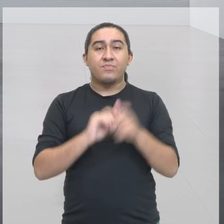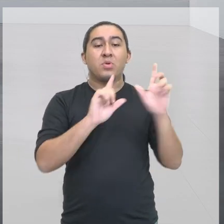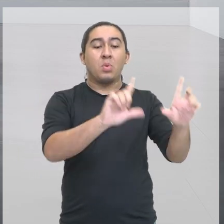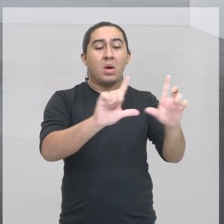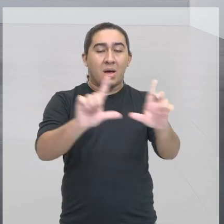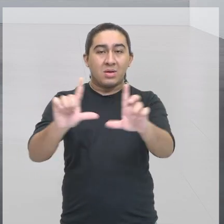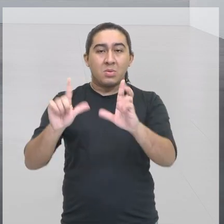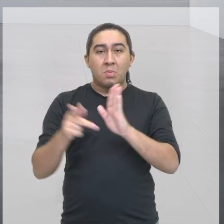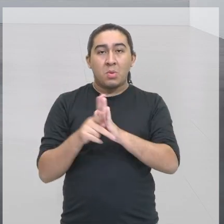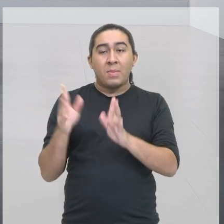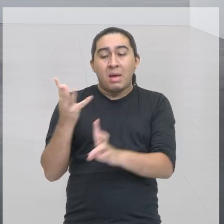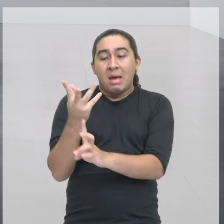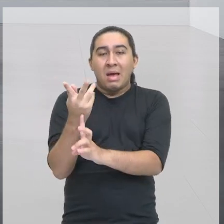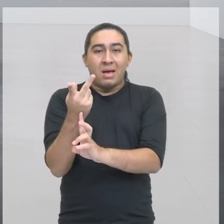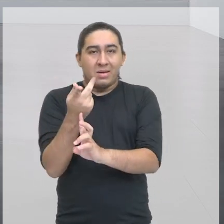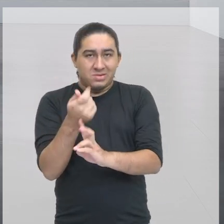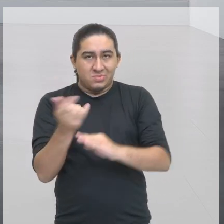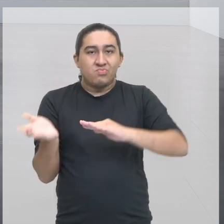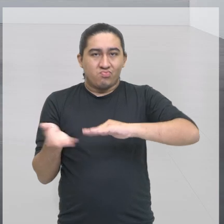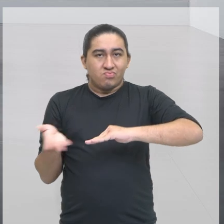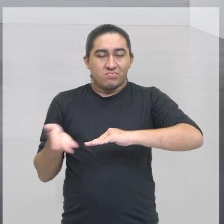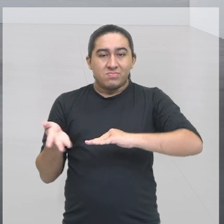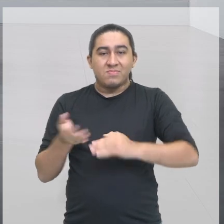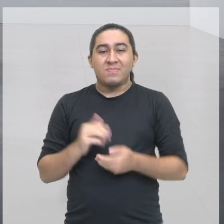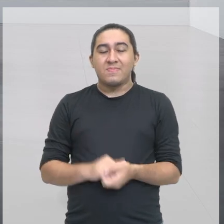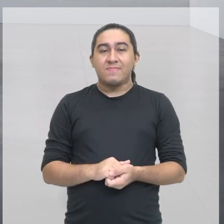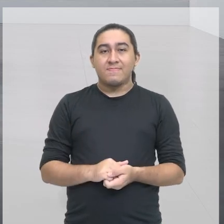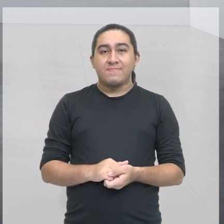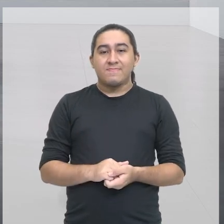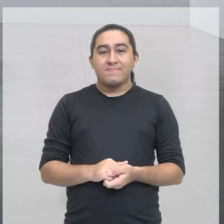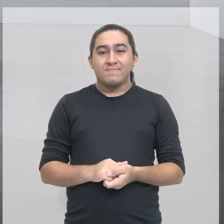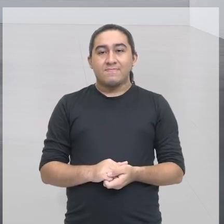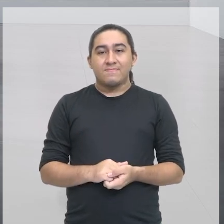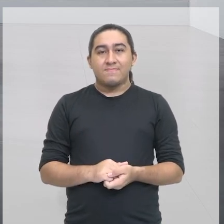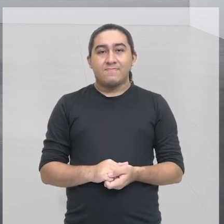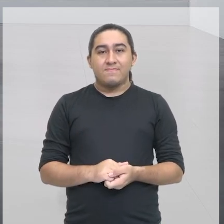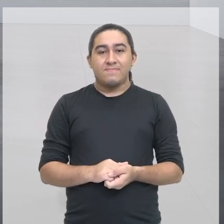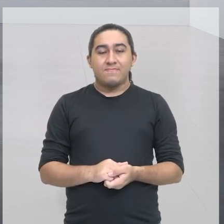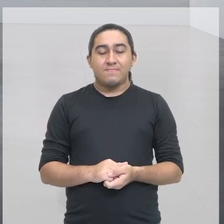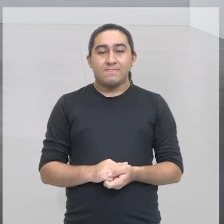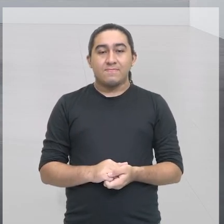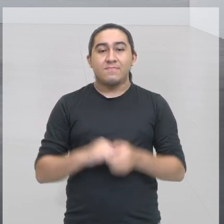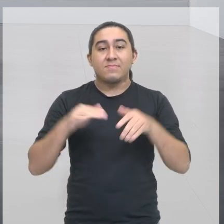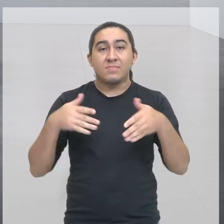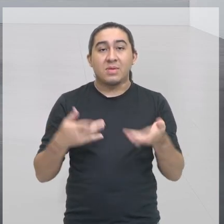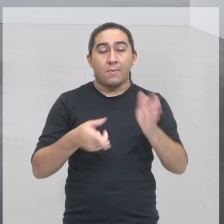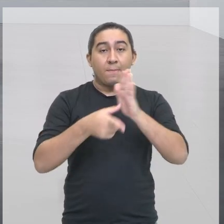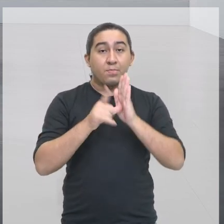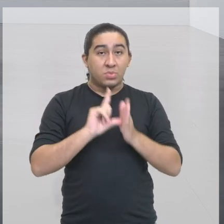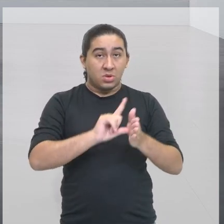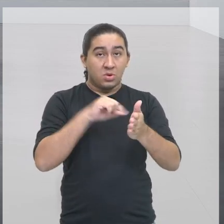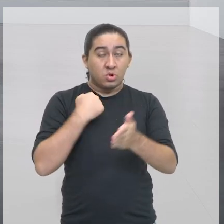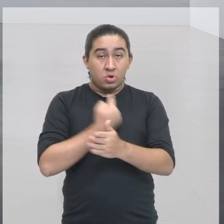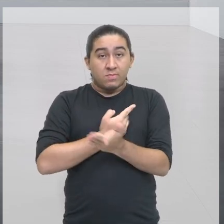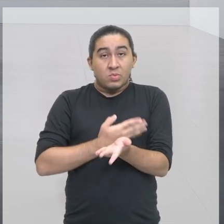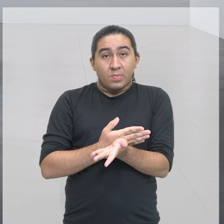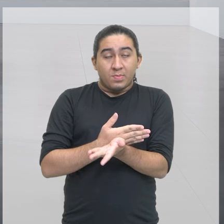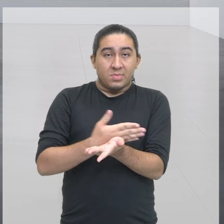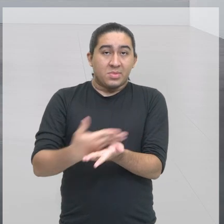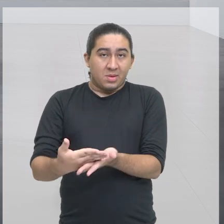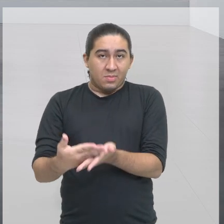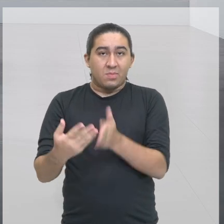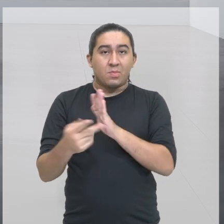da arte contemporânea. Então, antes de iniciarmos os